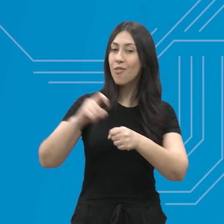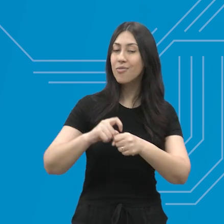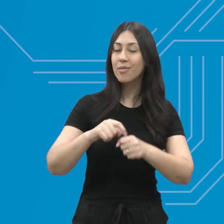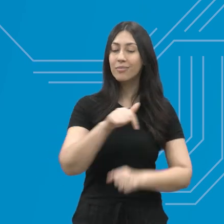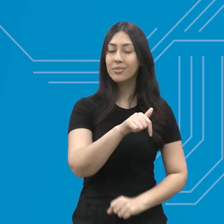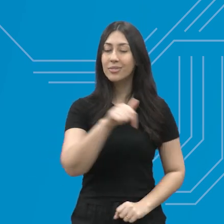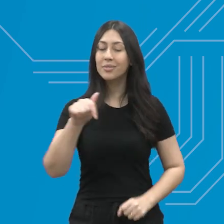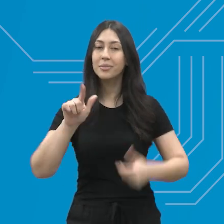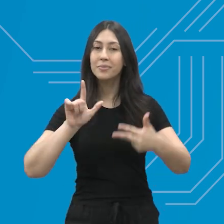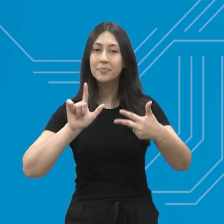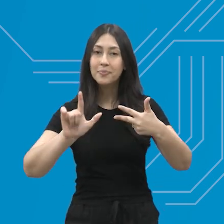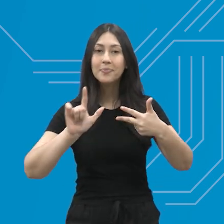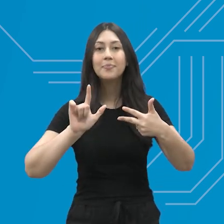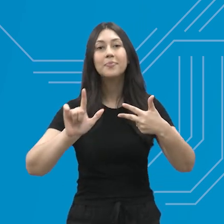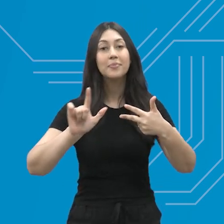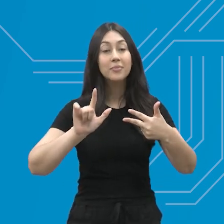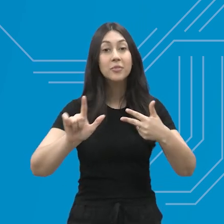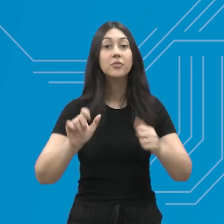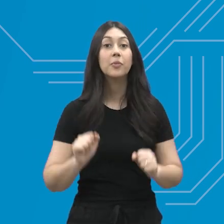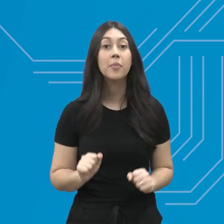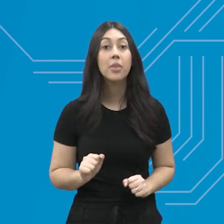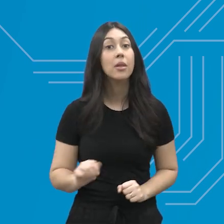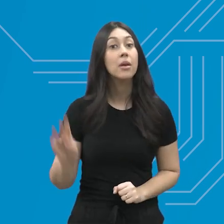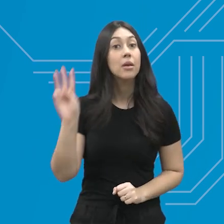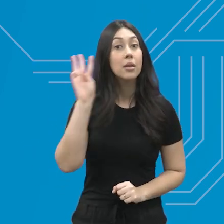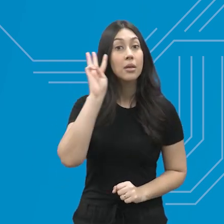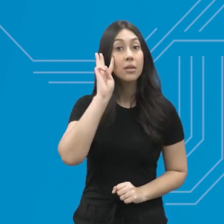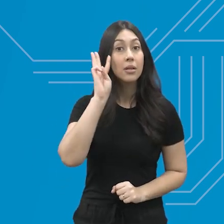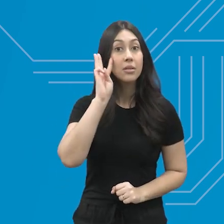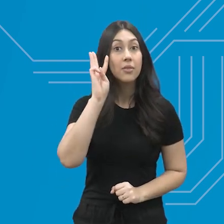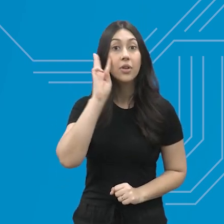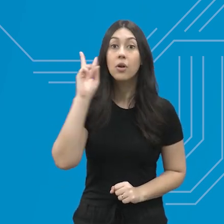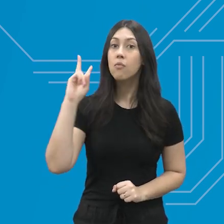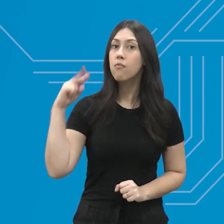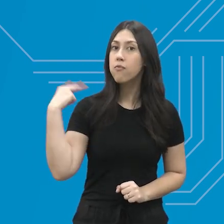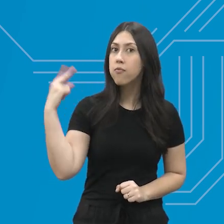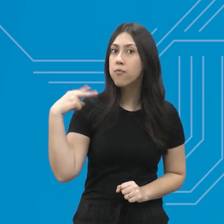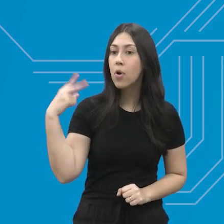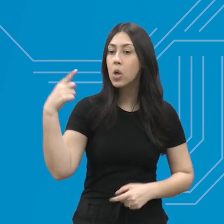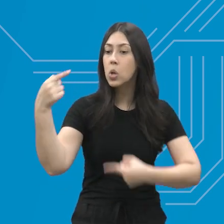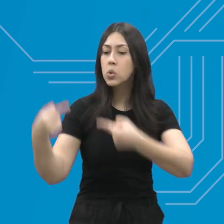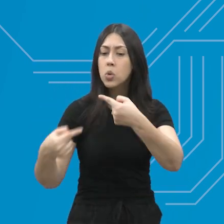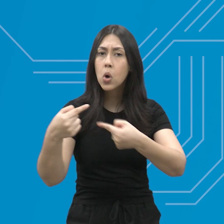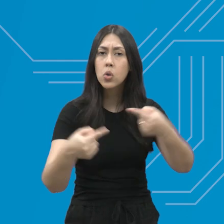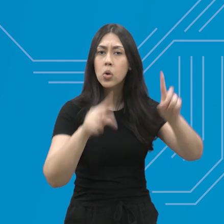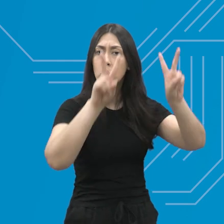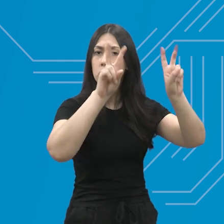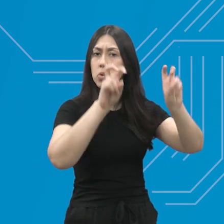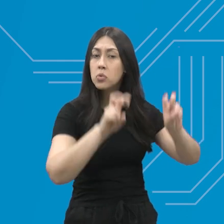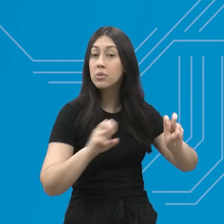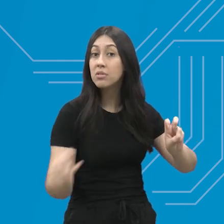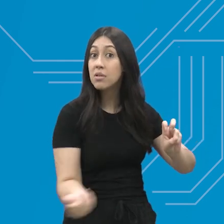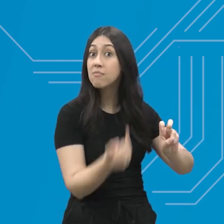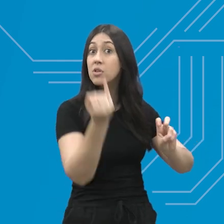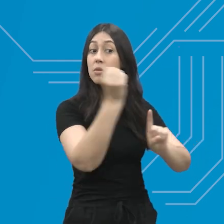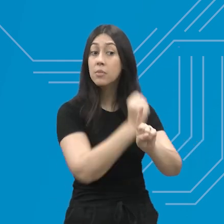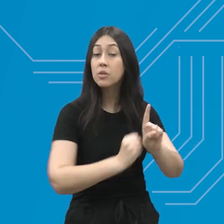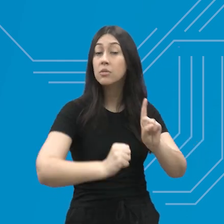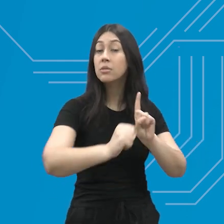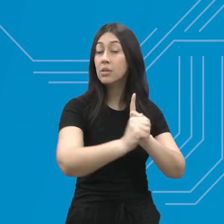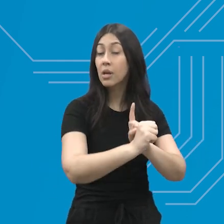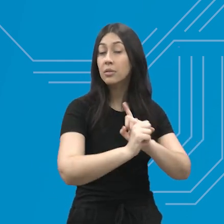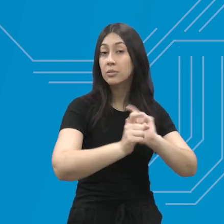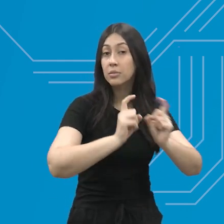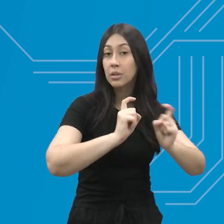Voltamos com Semana Legislativa. E na última terça-feira, os vereadores debateram temas de interesse público durante a sessão